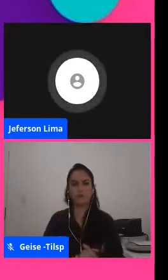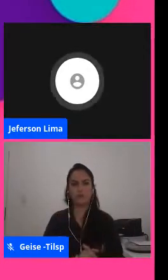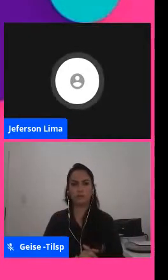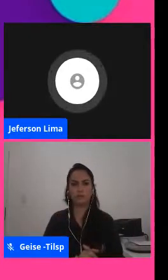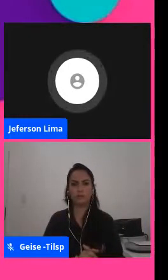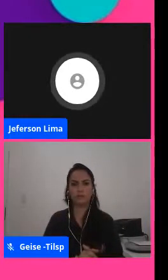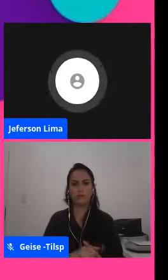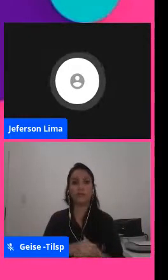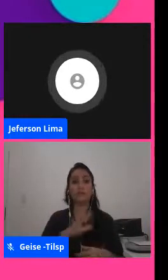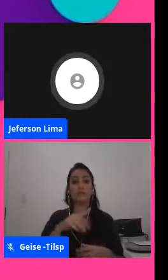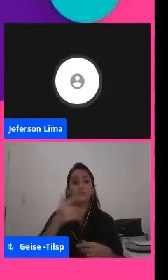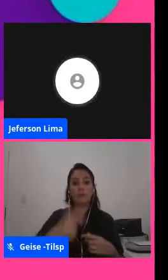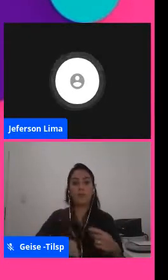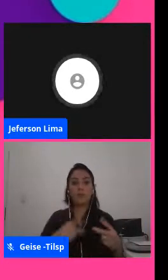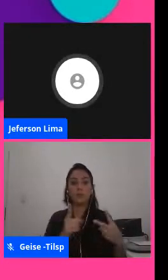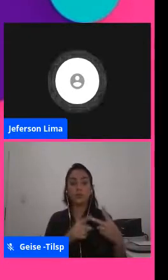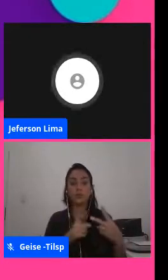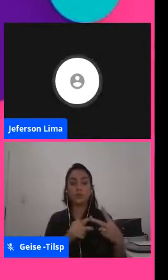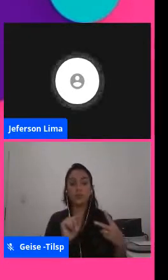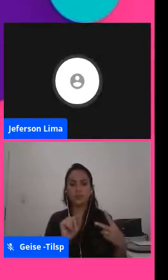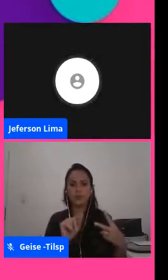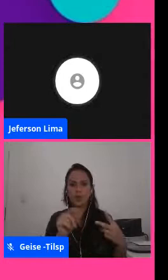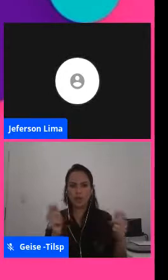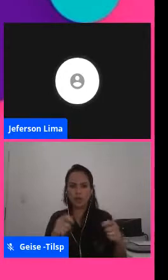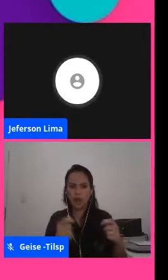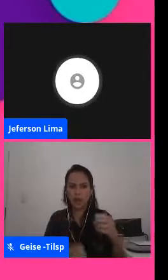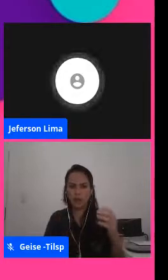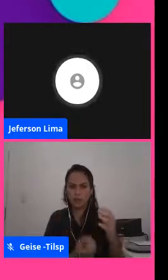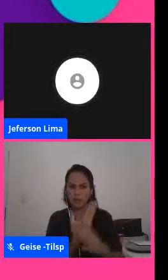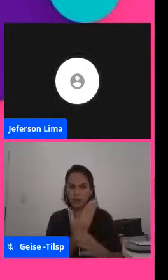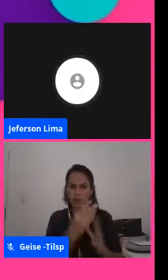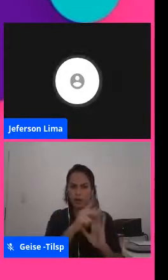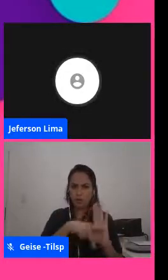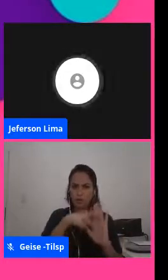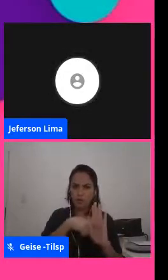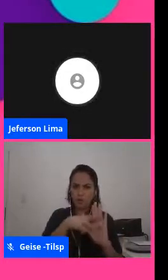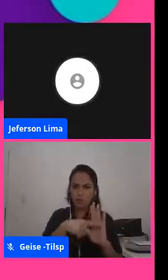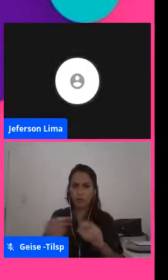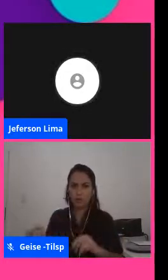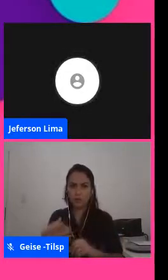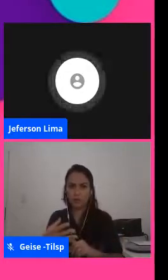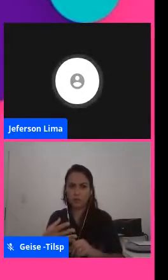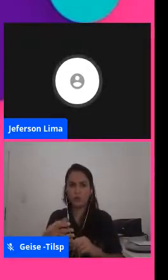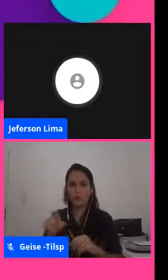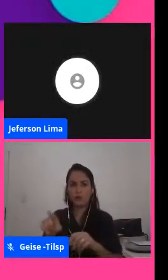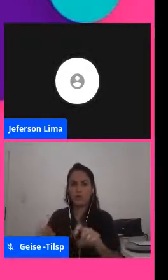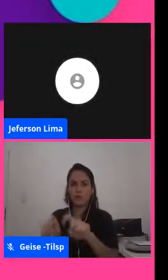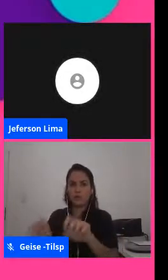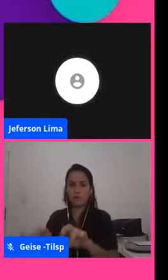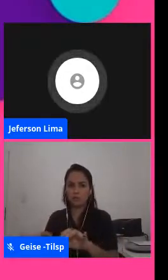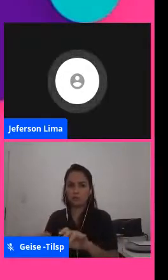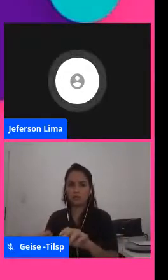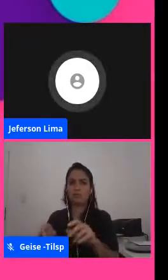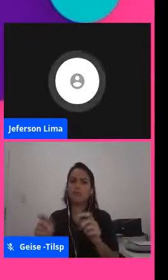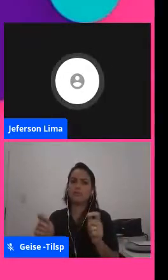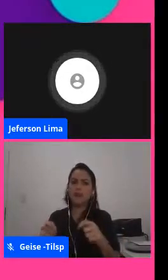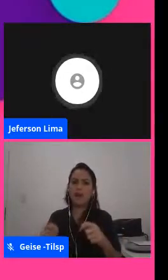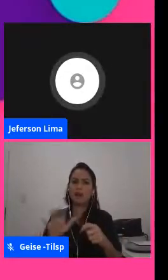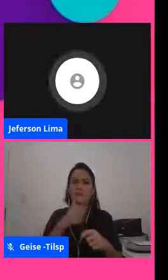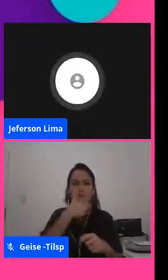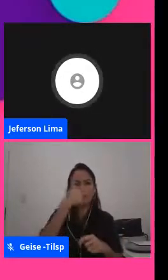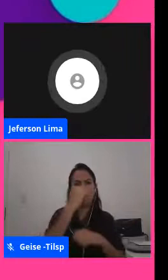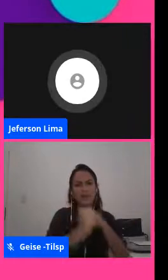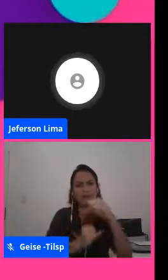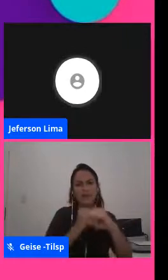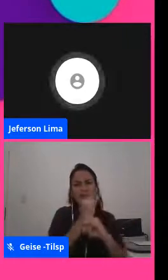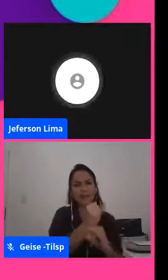Segunda coisa, eu quero criar um projeto novo. Sim, dá para criar um projeto pelo terminal, mas não é tão interativo como criar pela interface. Então eu prefiro sempre criar pela interface. Ou eu quero adicionar um projeto que já